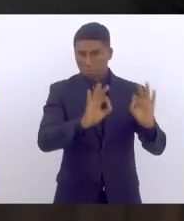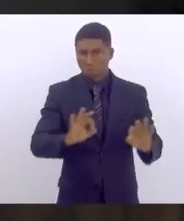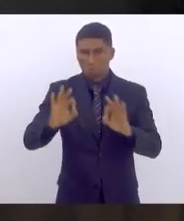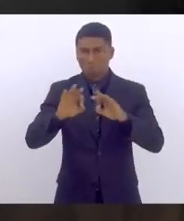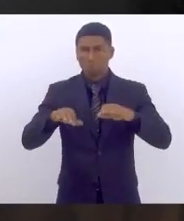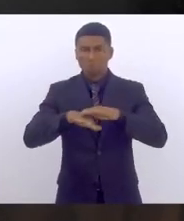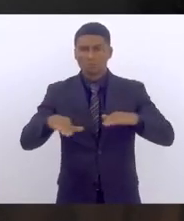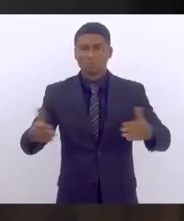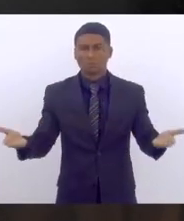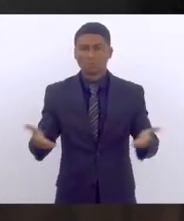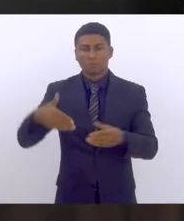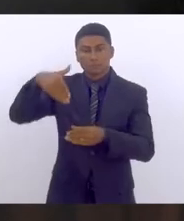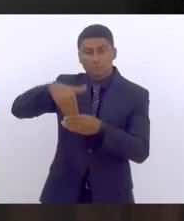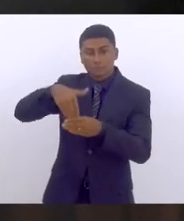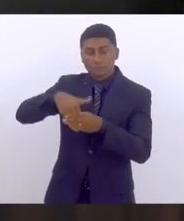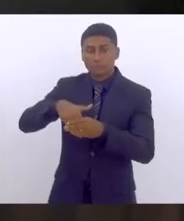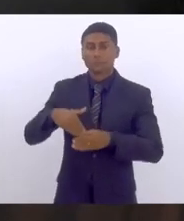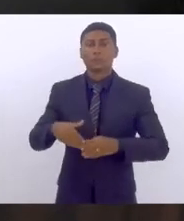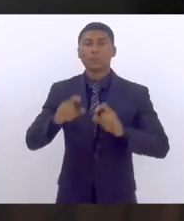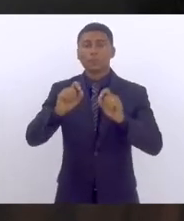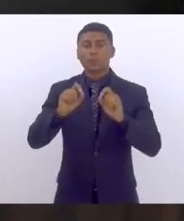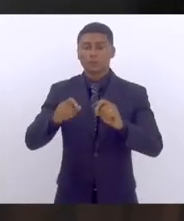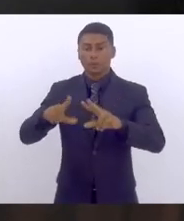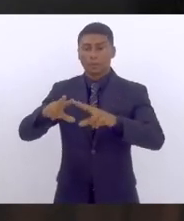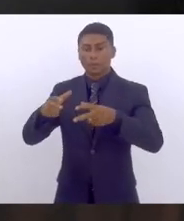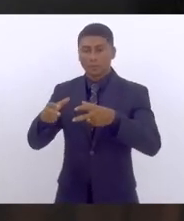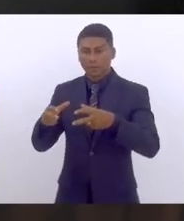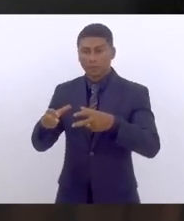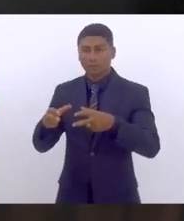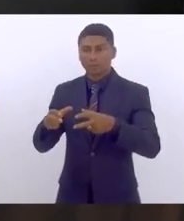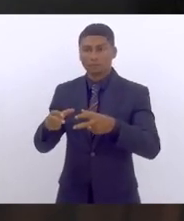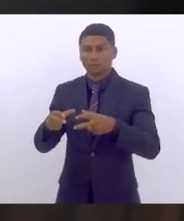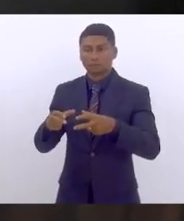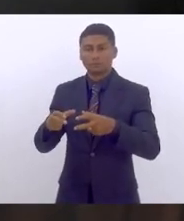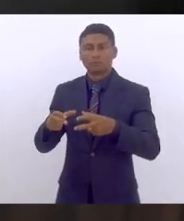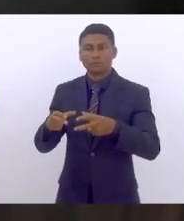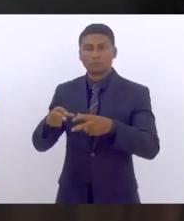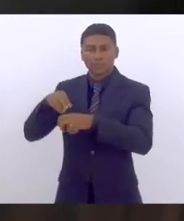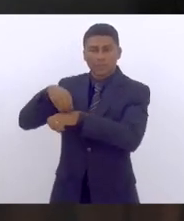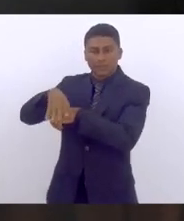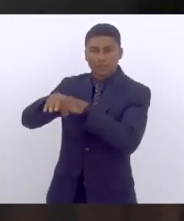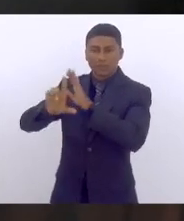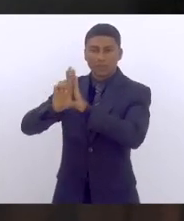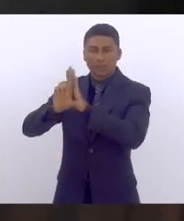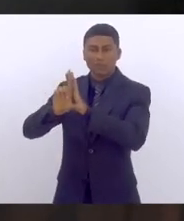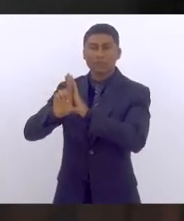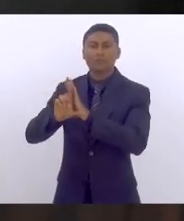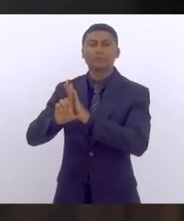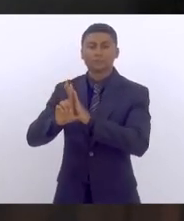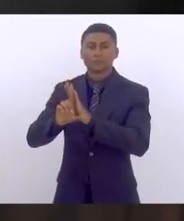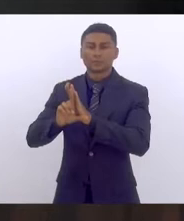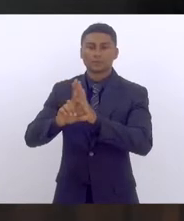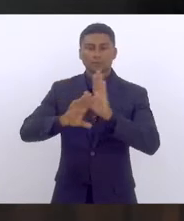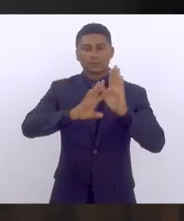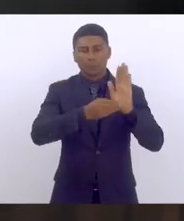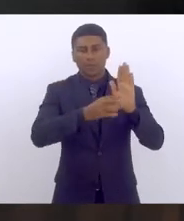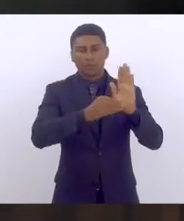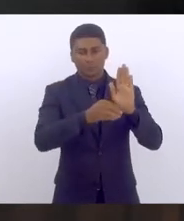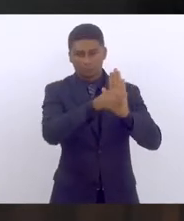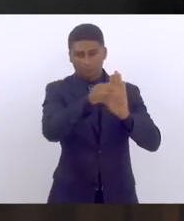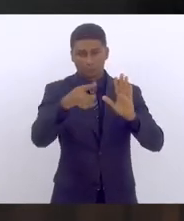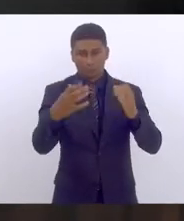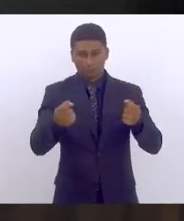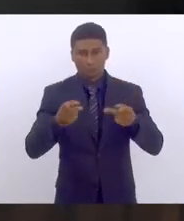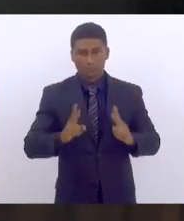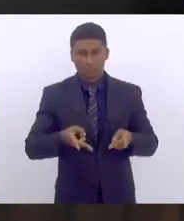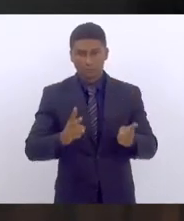encerrada a discussão, em votação, o parecer da comissão de indicação legislativa, as emendas. Os senhores que aprovam, permaneçam como